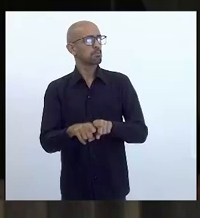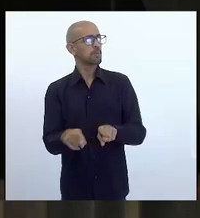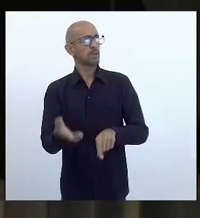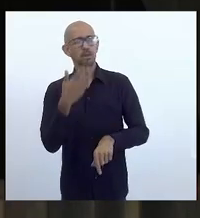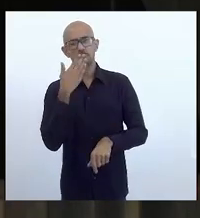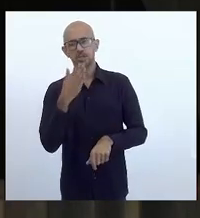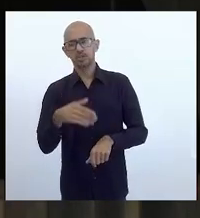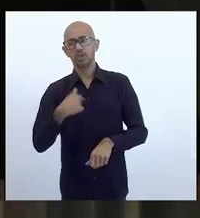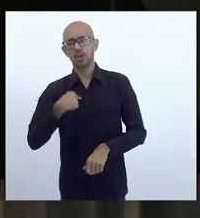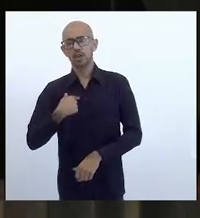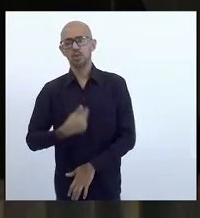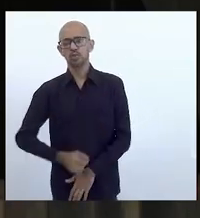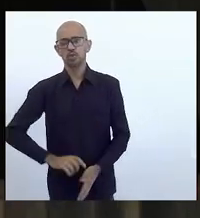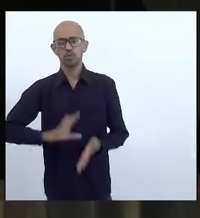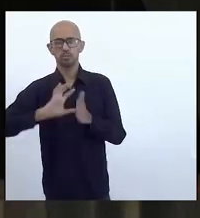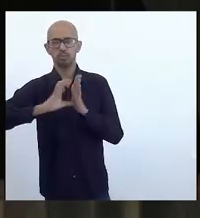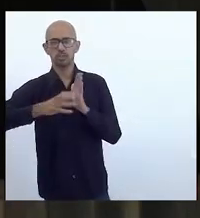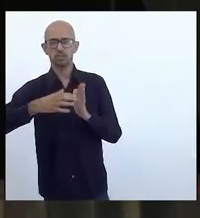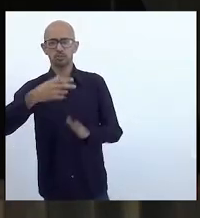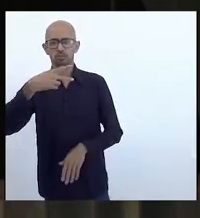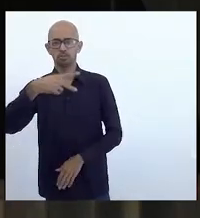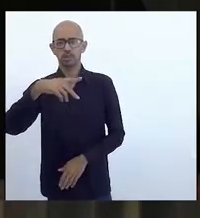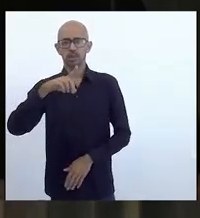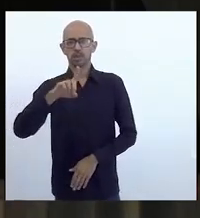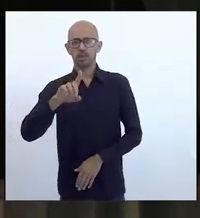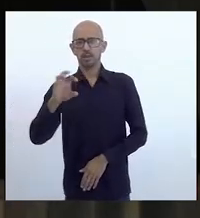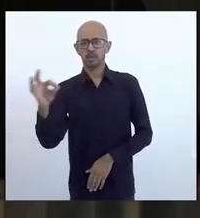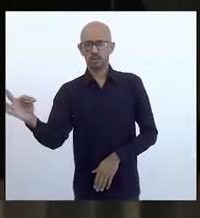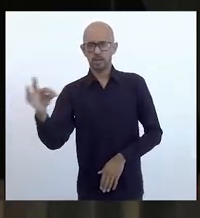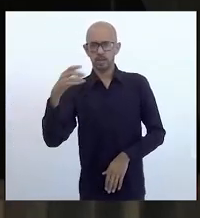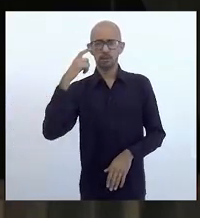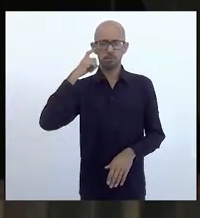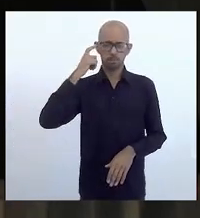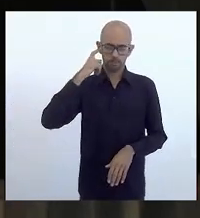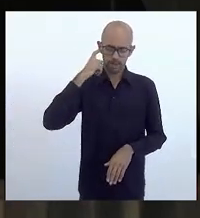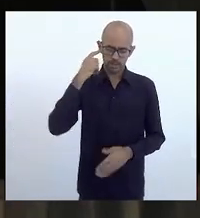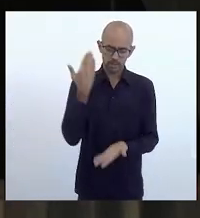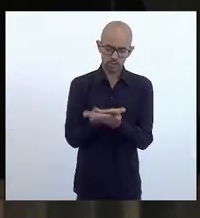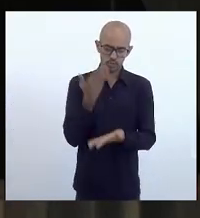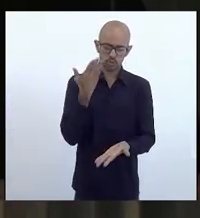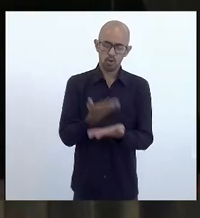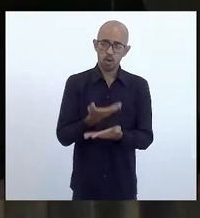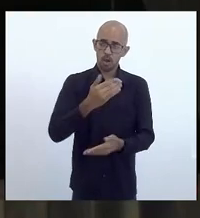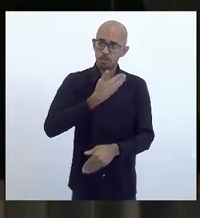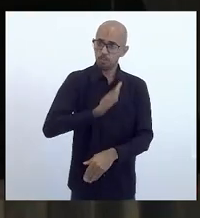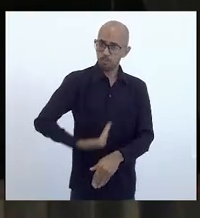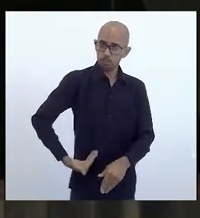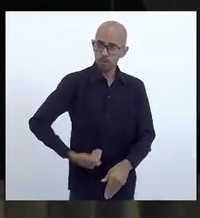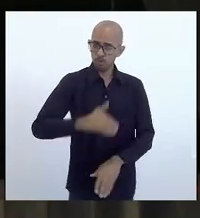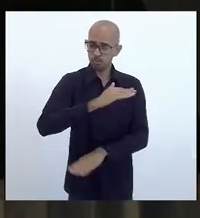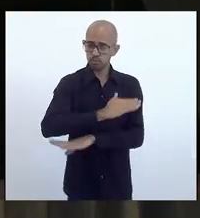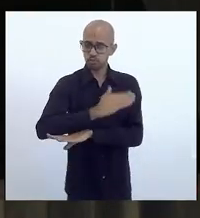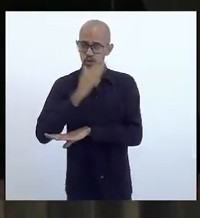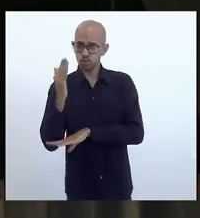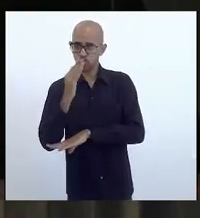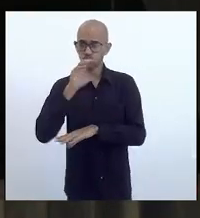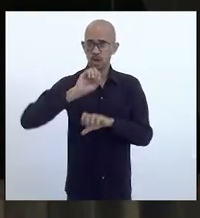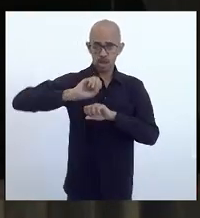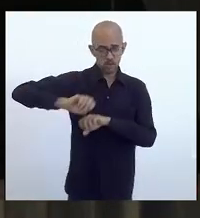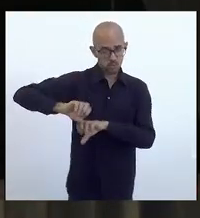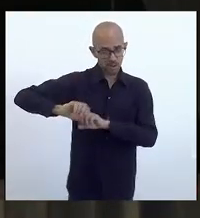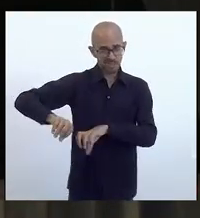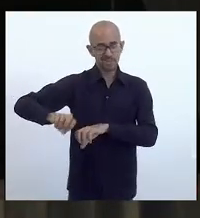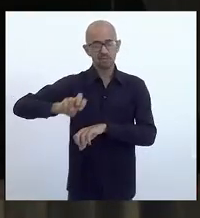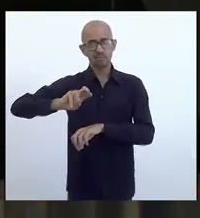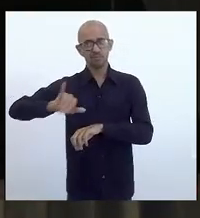sou do PDT, o PDT que pensa numa escola pública em tempo integral, de qualidade, que a educação terá uma